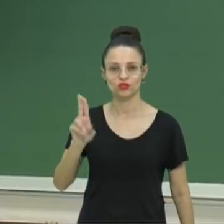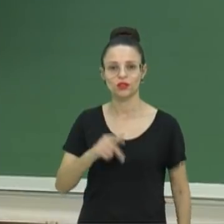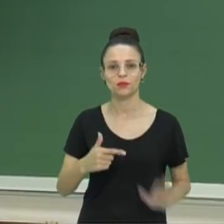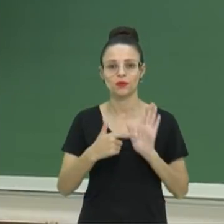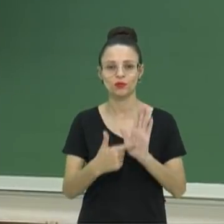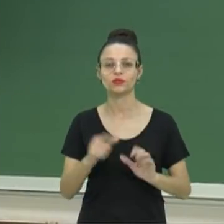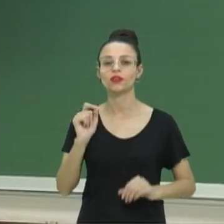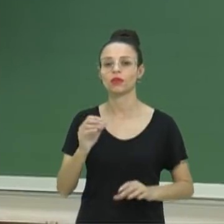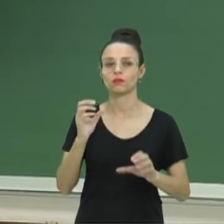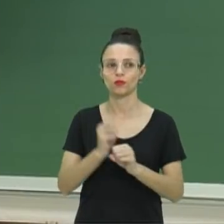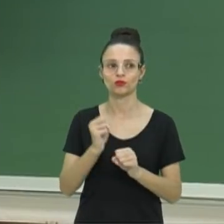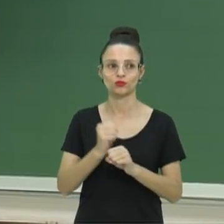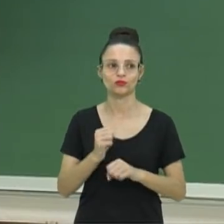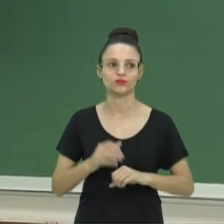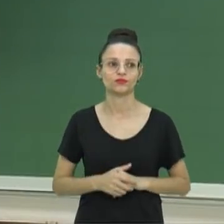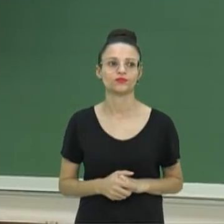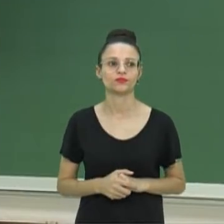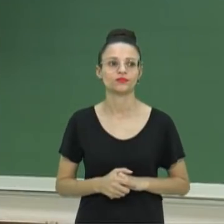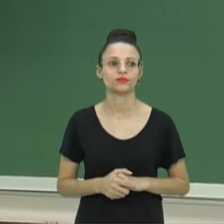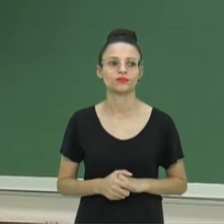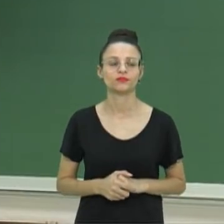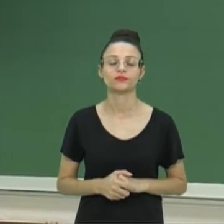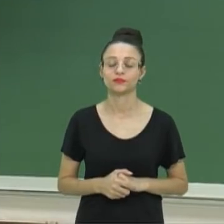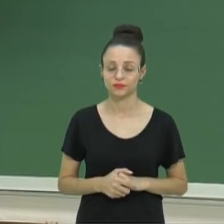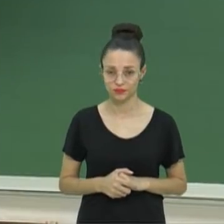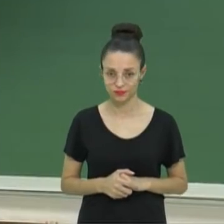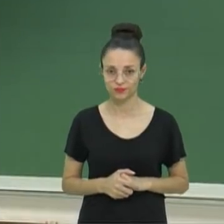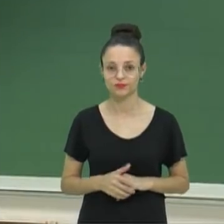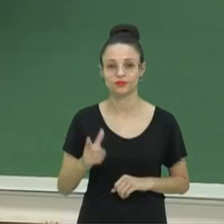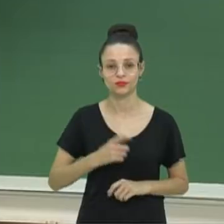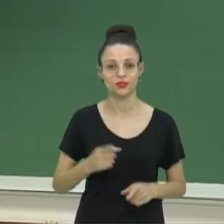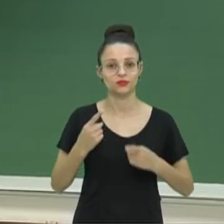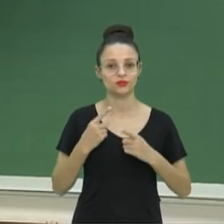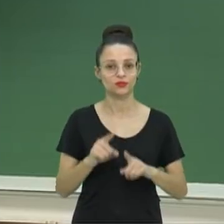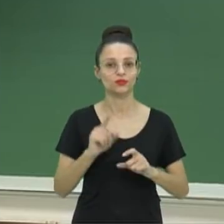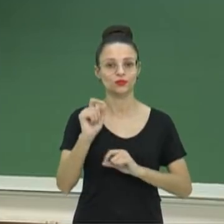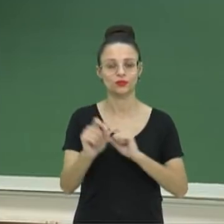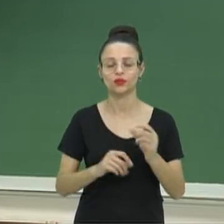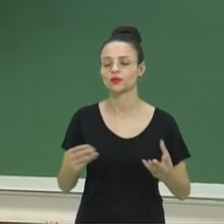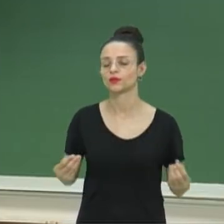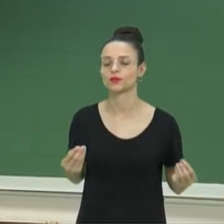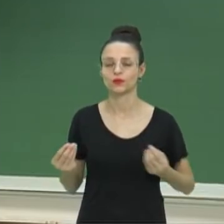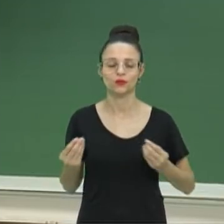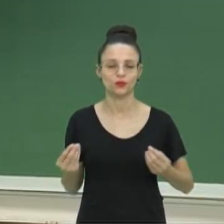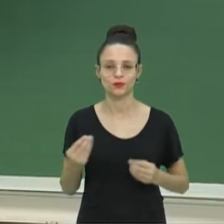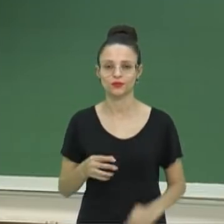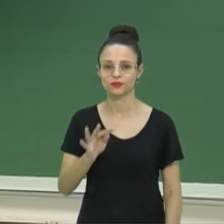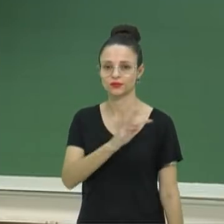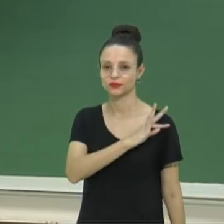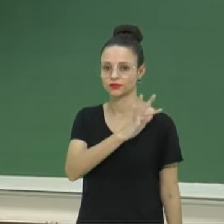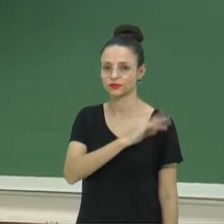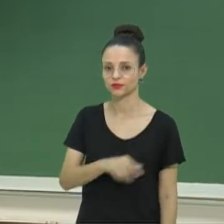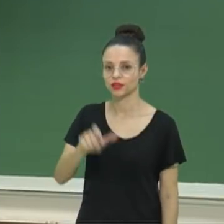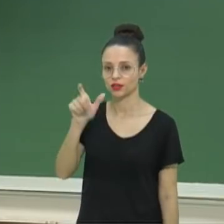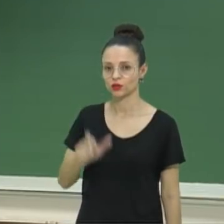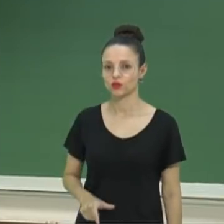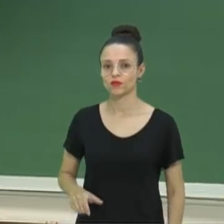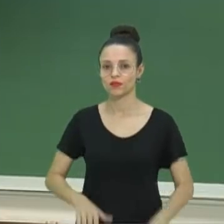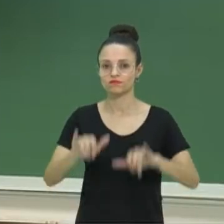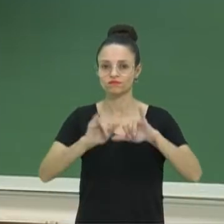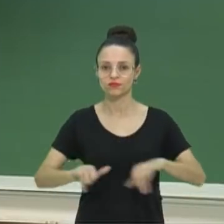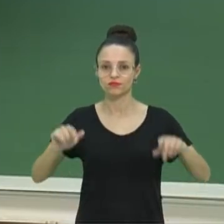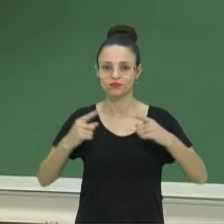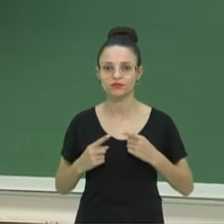pontuou. Então ali, como eu falei, né, existe o desafio, né? Então como que o técnico vai lançar, né? Então